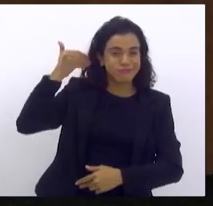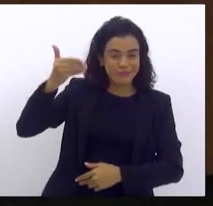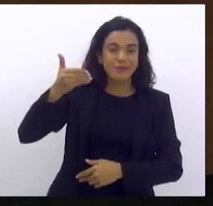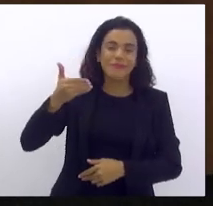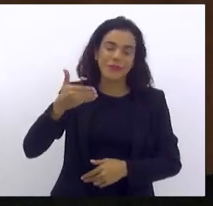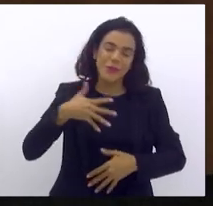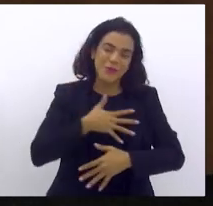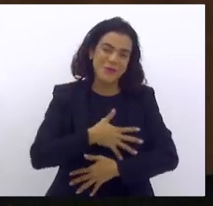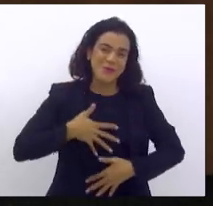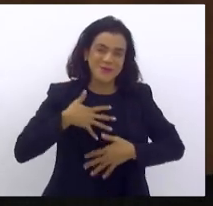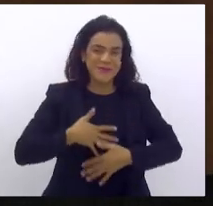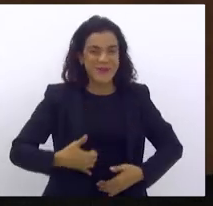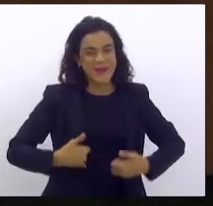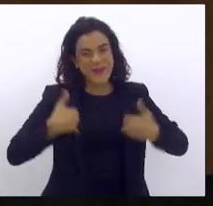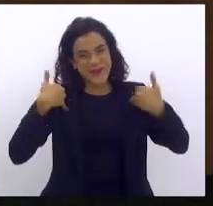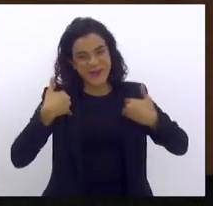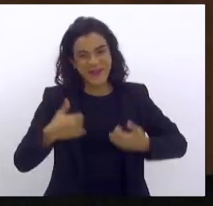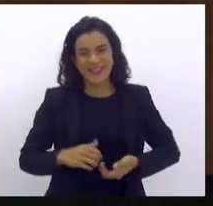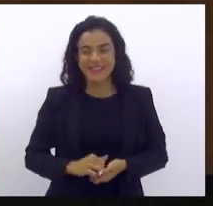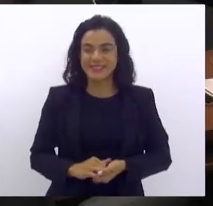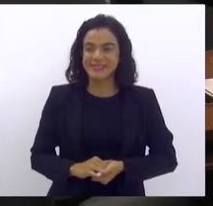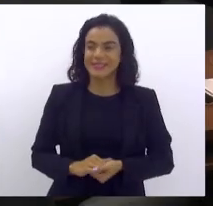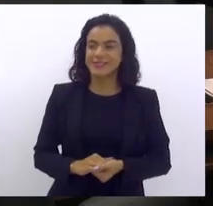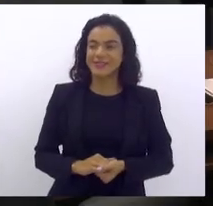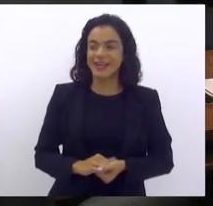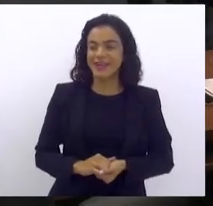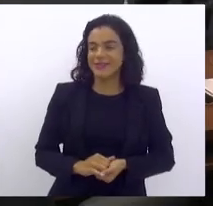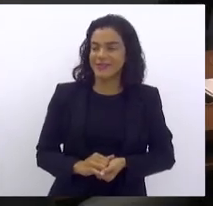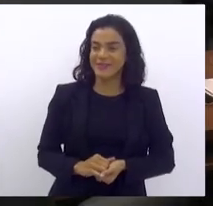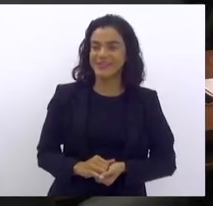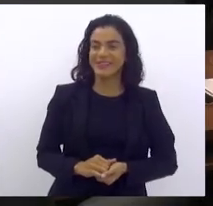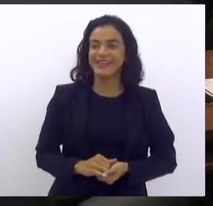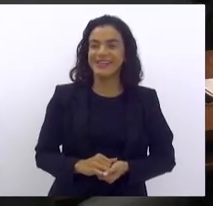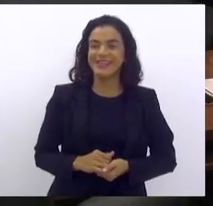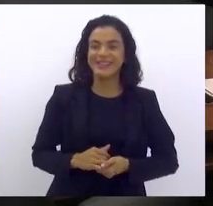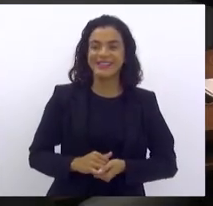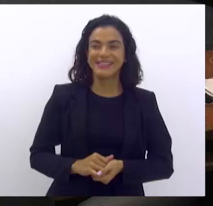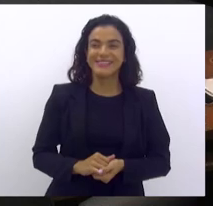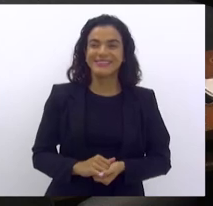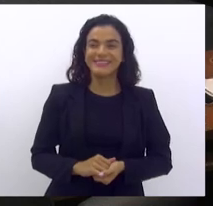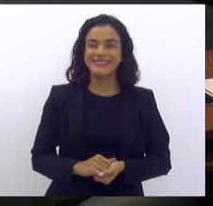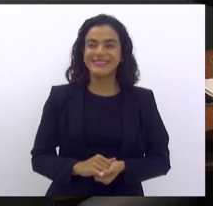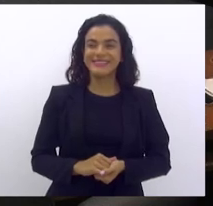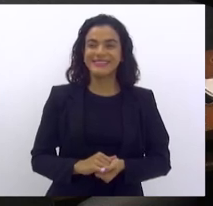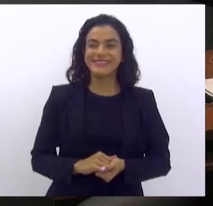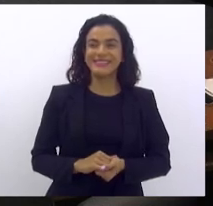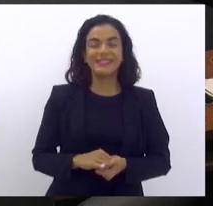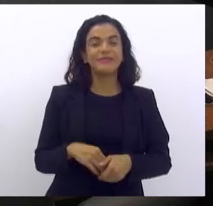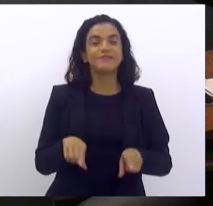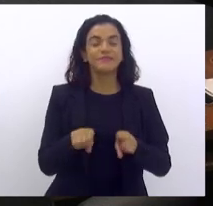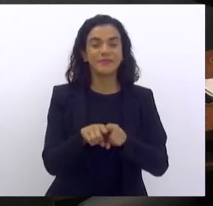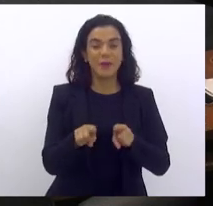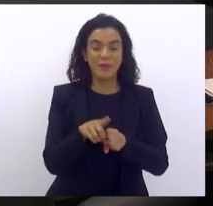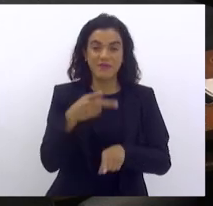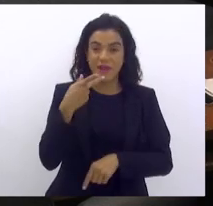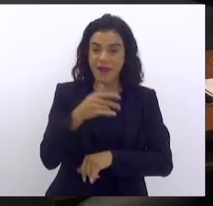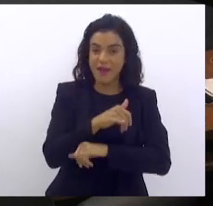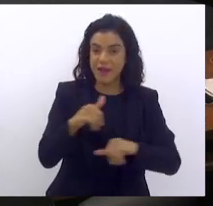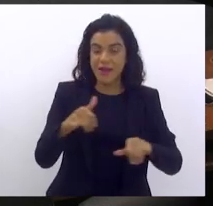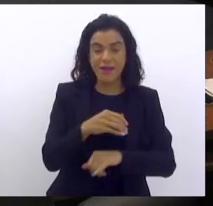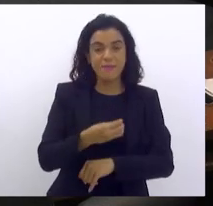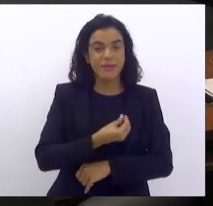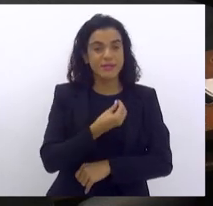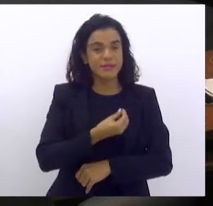muito orgulhoso de fazer parte desse parlamento. Valeu, nosso nobre deputado. Quero também registrar a presença aqui do